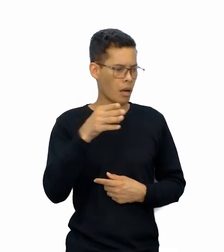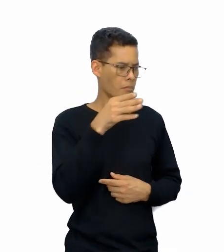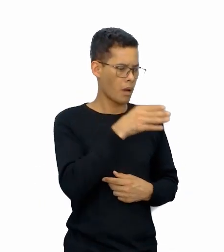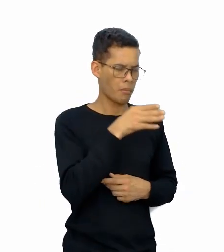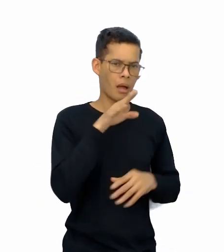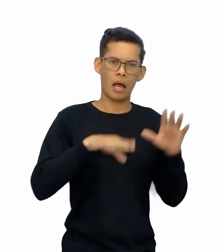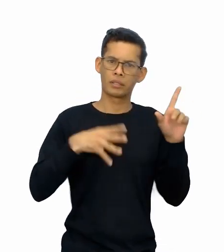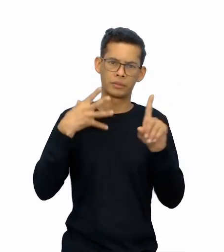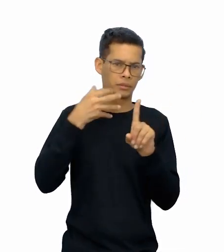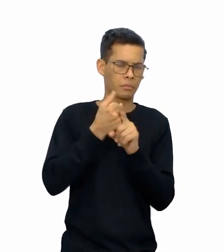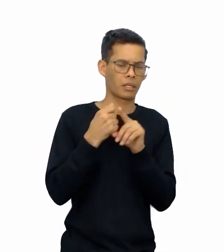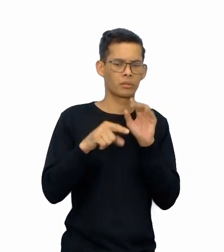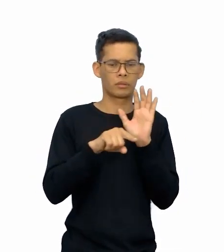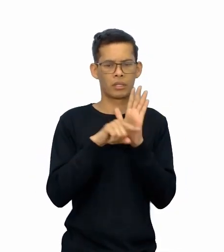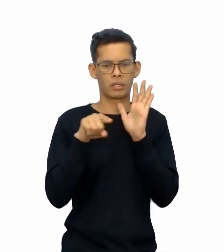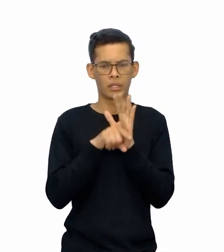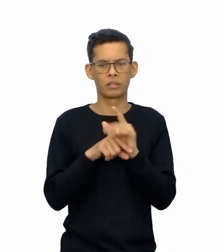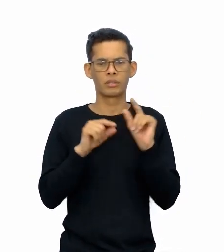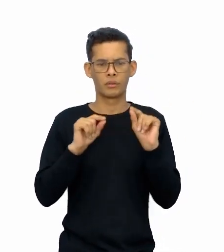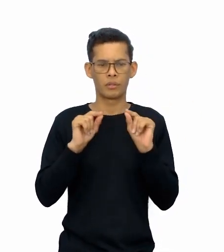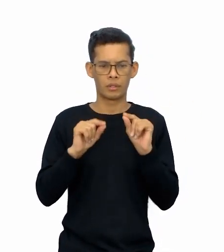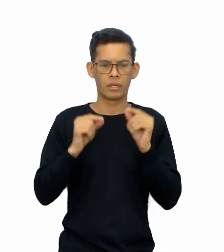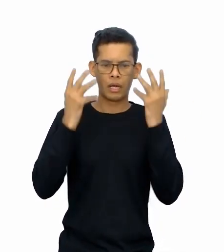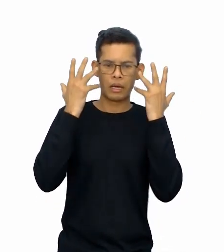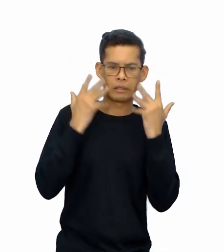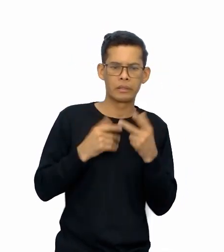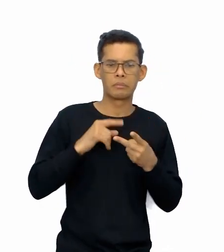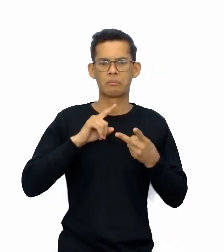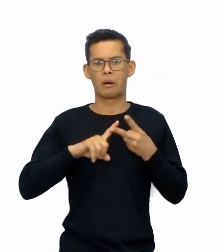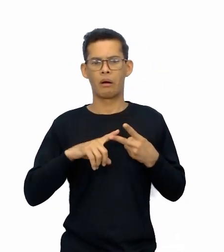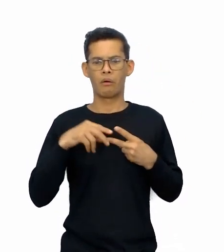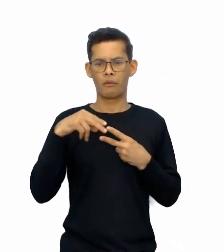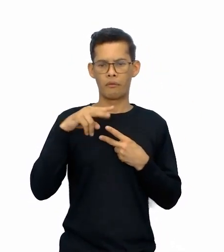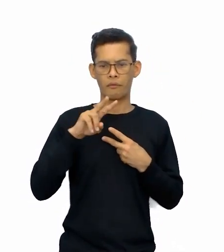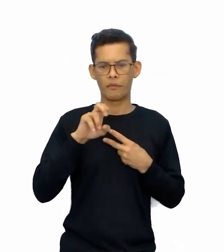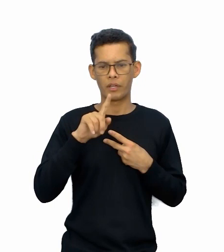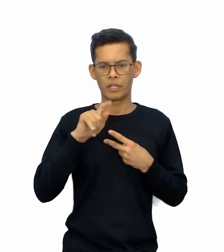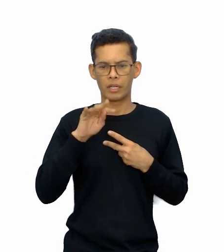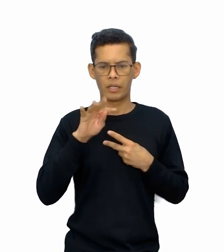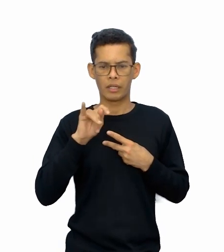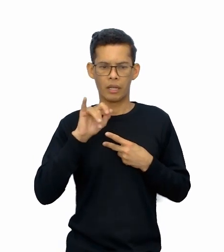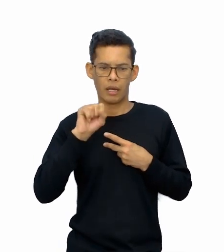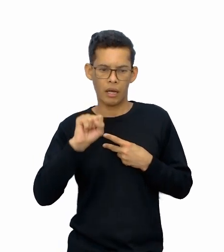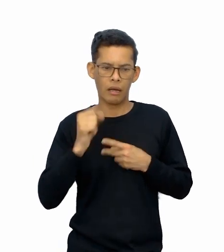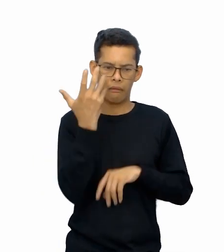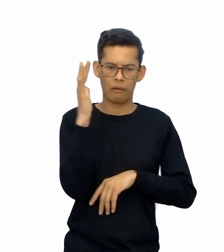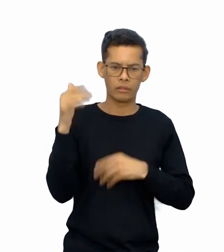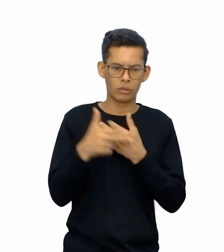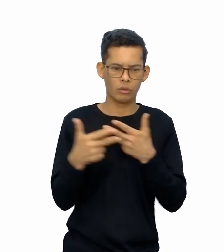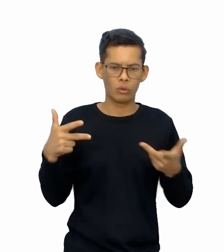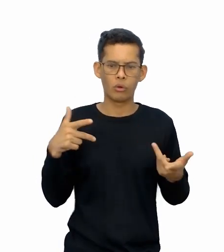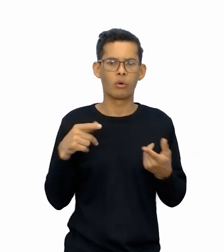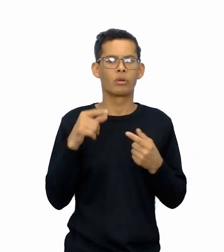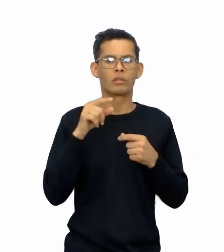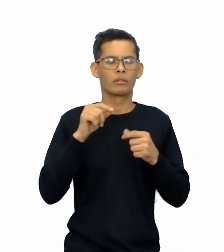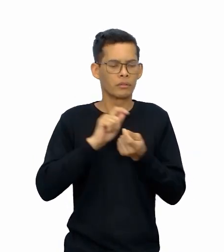negativos, levando os animais e os vegetais a se adaptarem, né, aos seus interesses. E aí, na busca